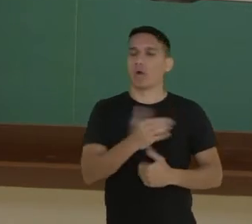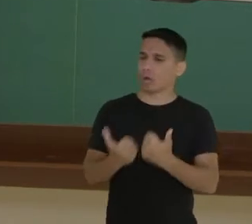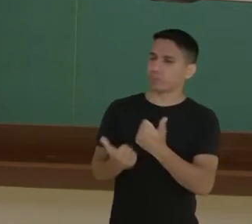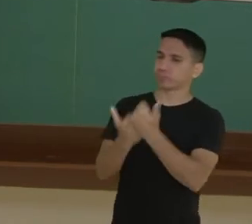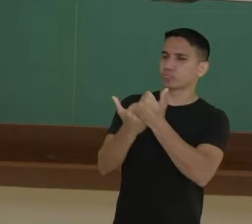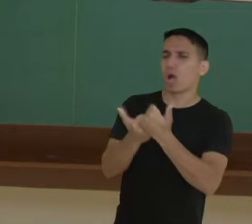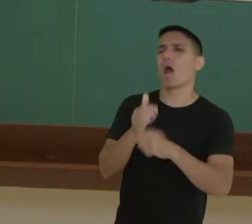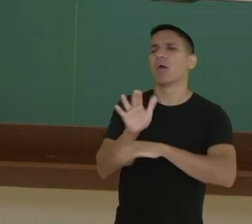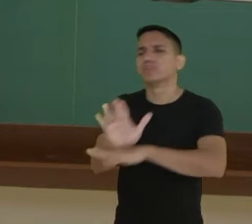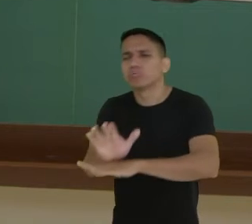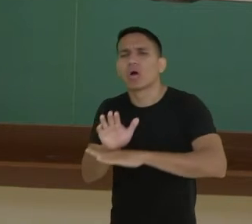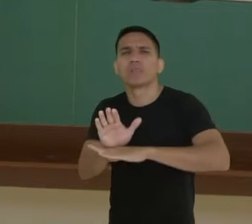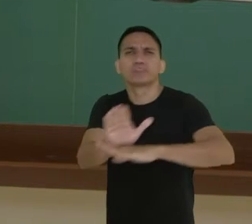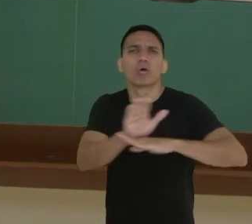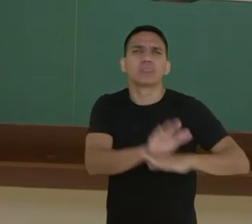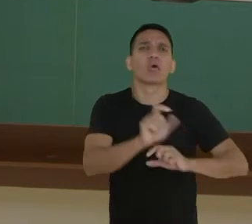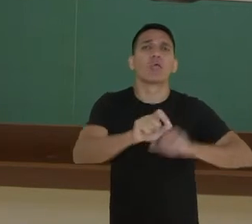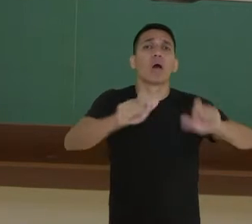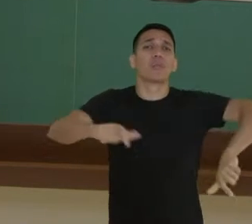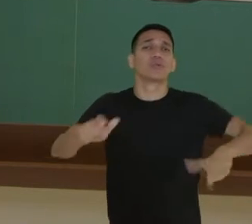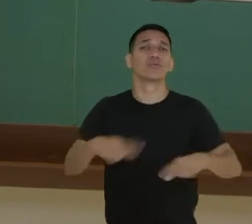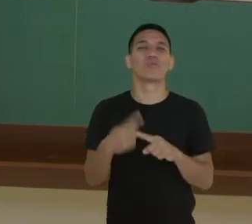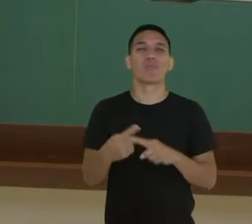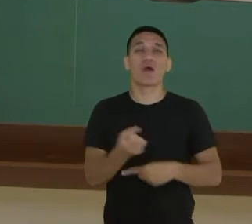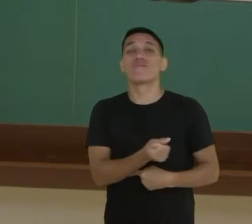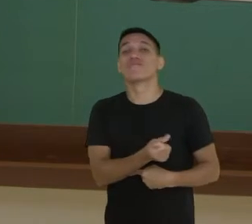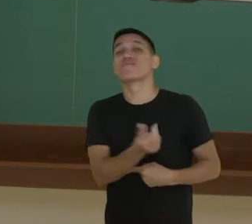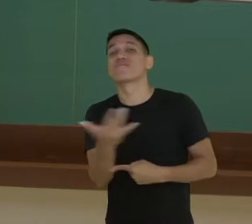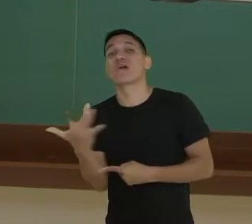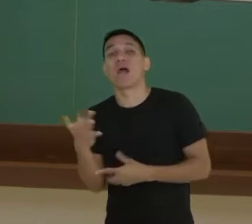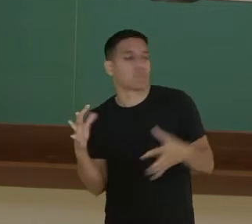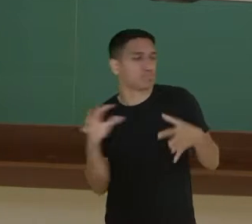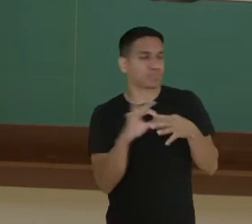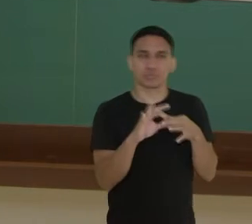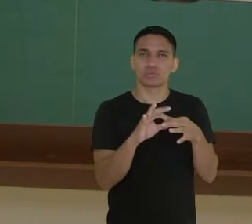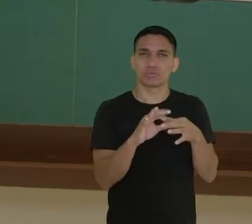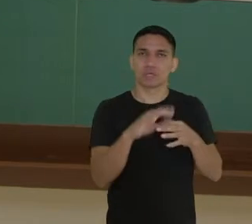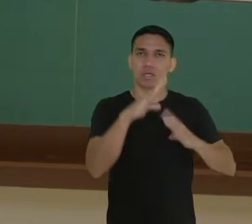às pessoas que muitas se apegavam à Igreja,